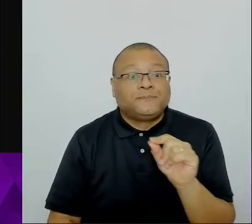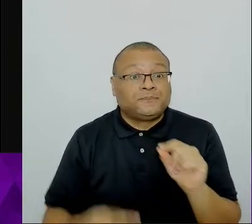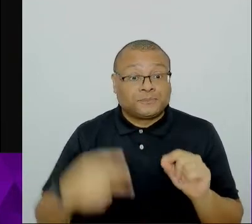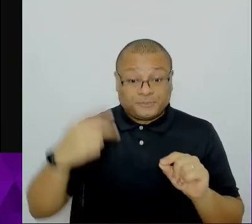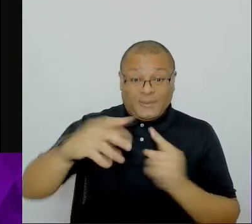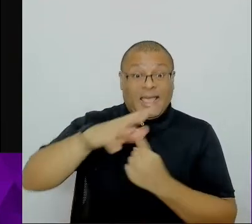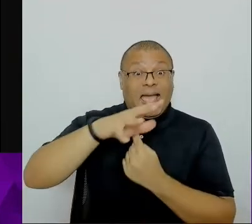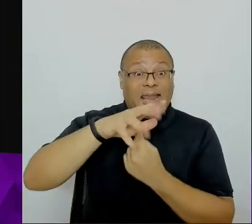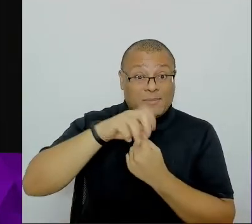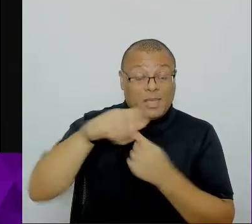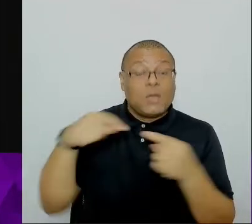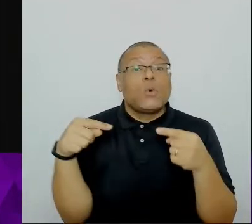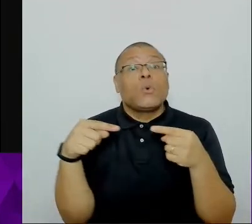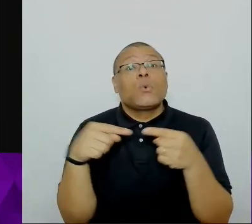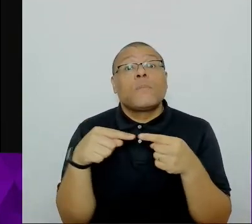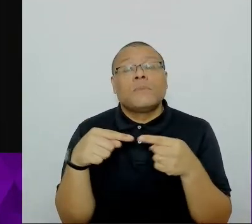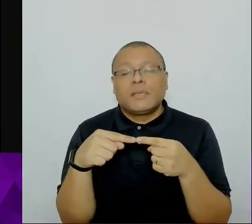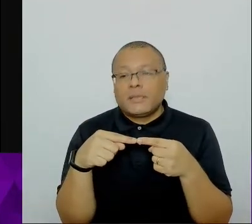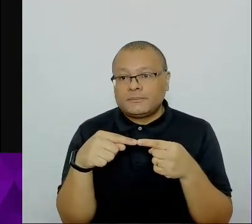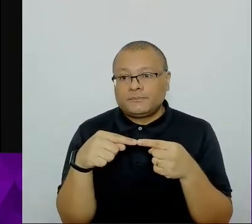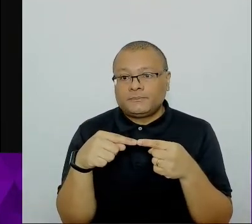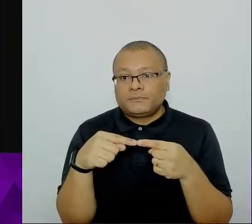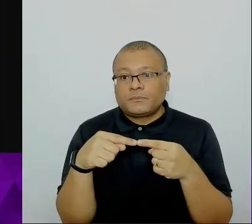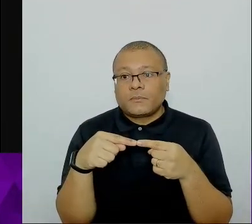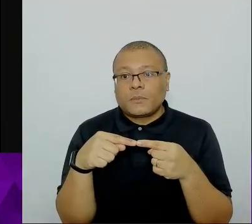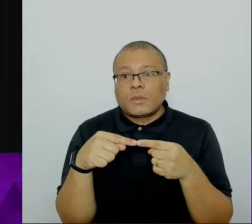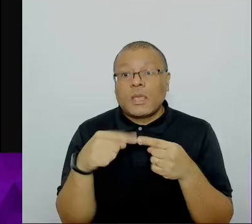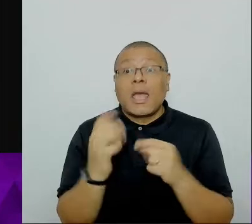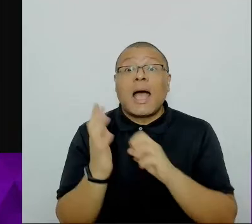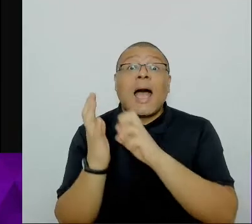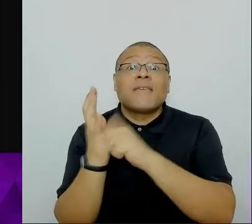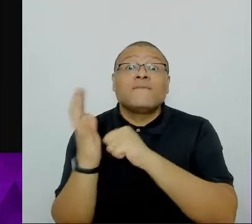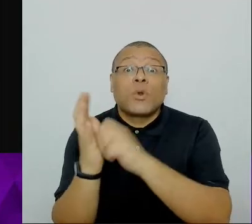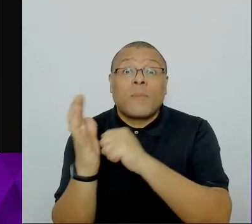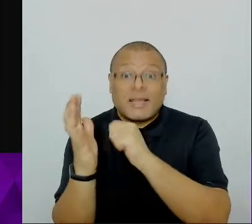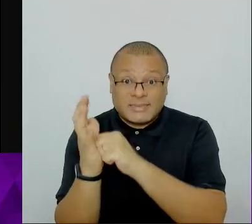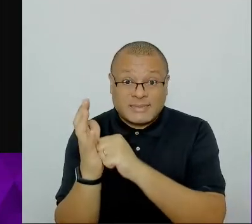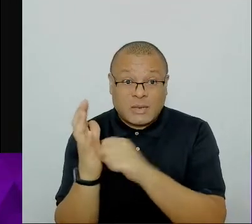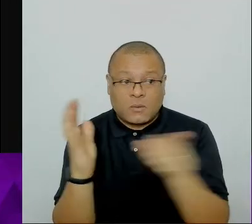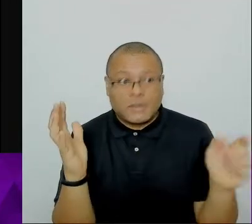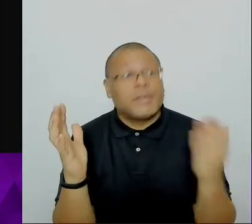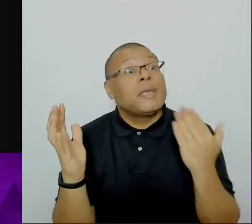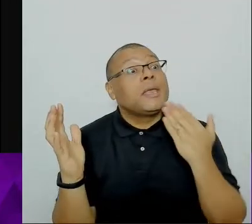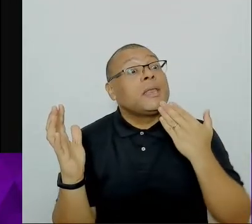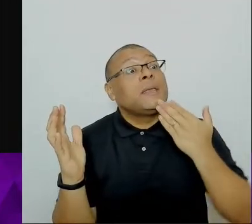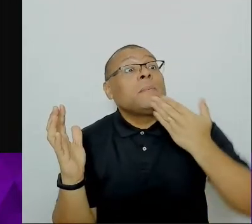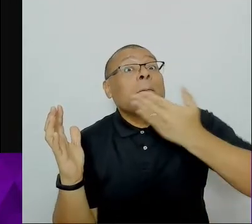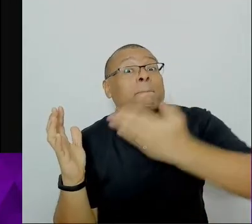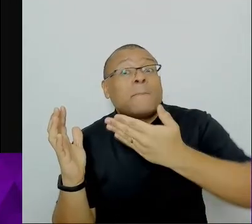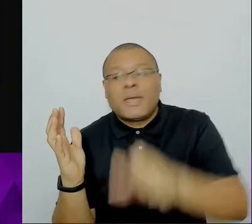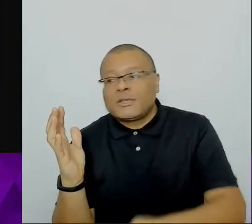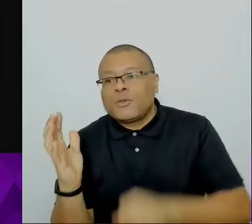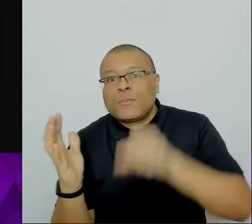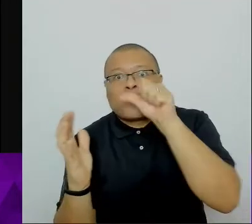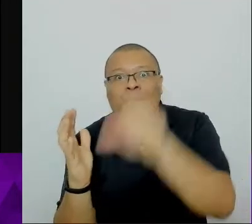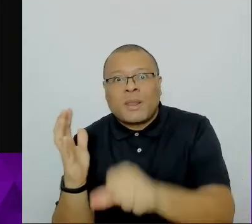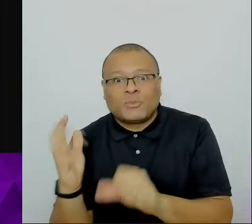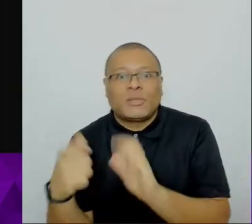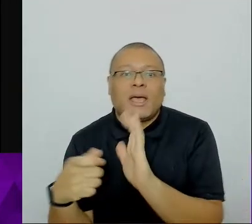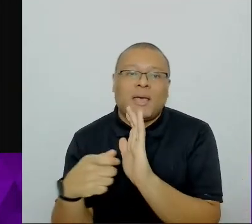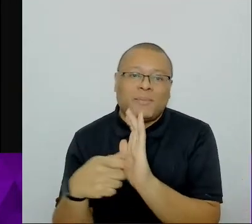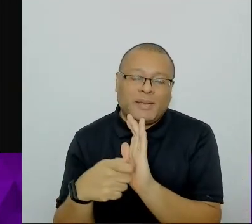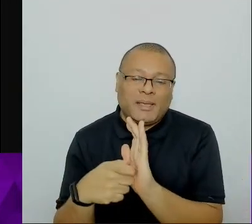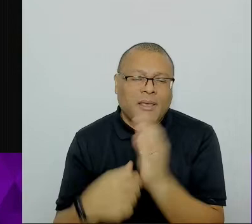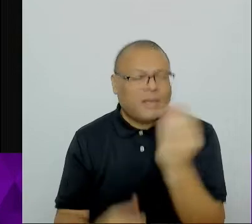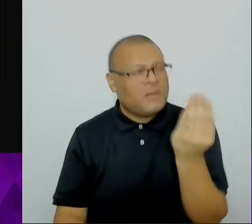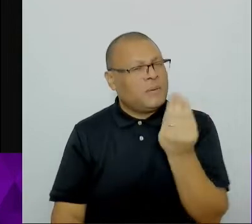APIs tem a ver com o efeito que a requisição tem na aplicação. Como assim, né?